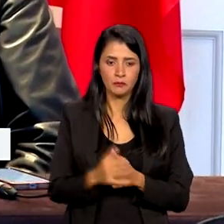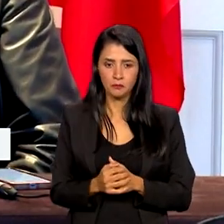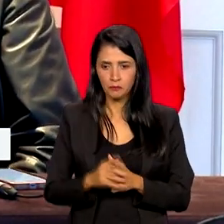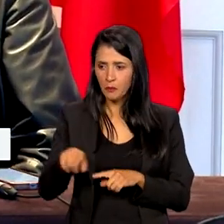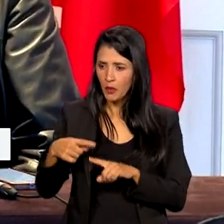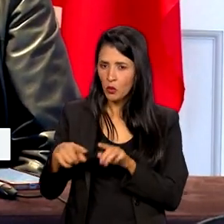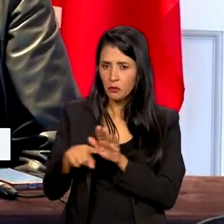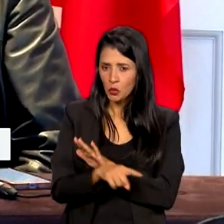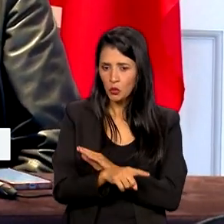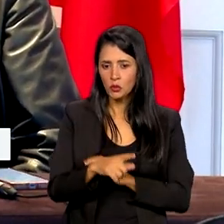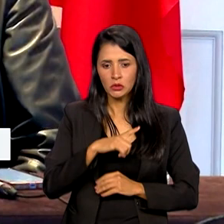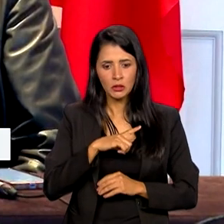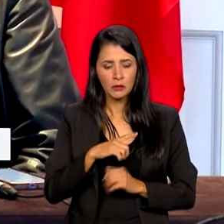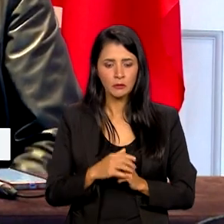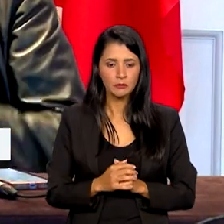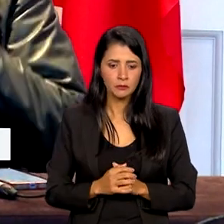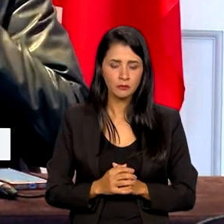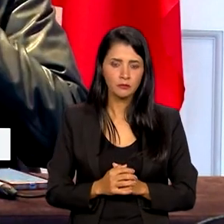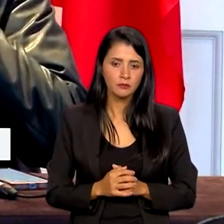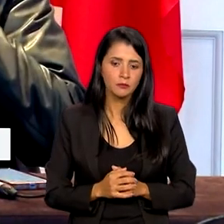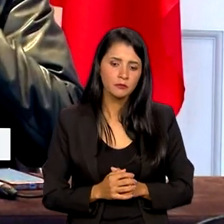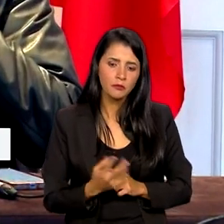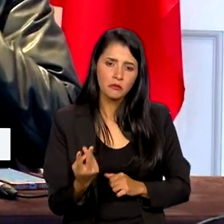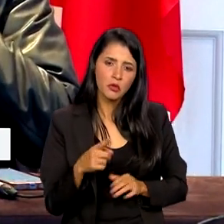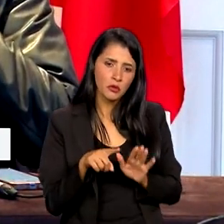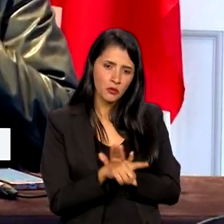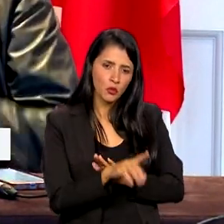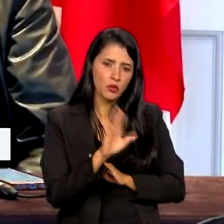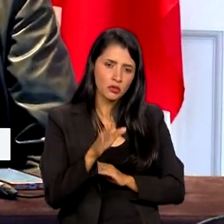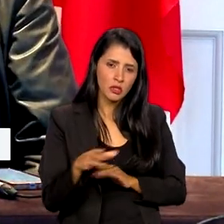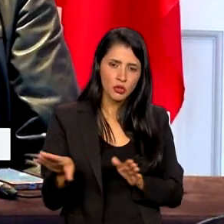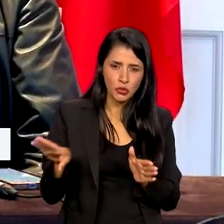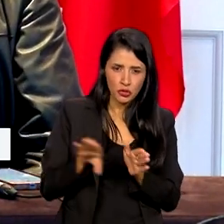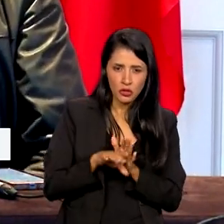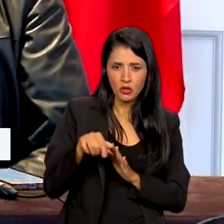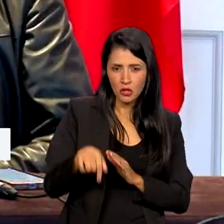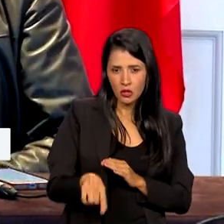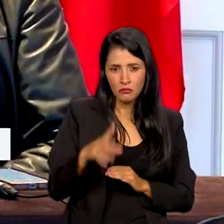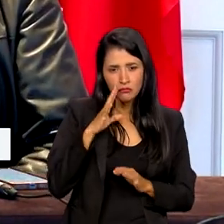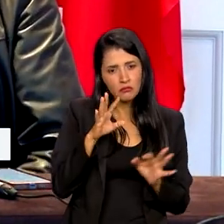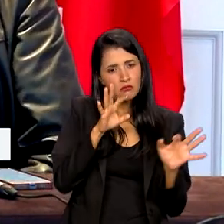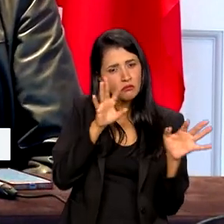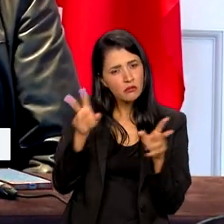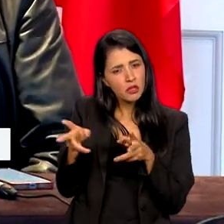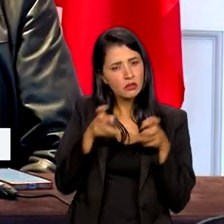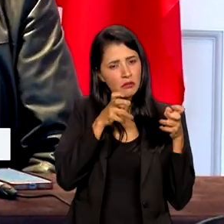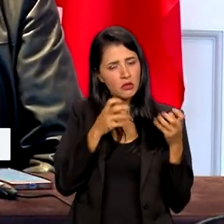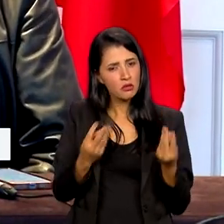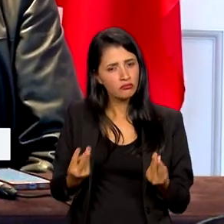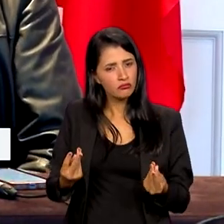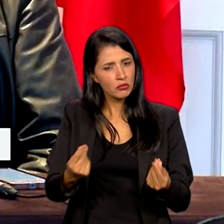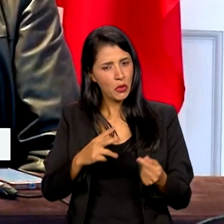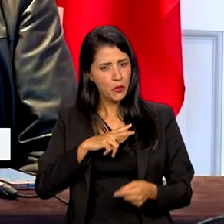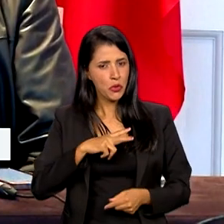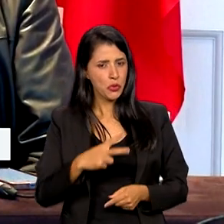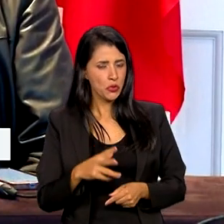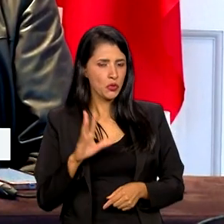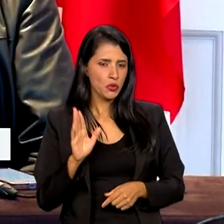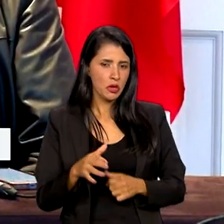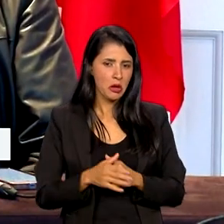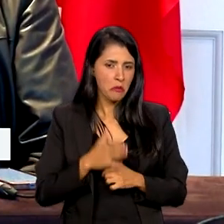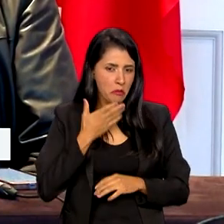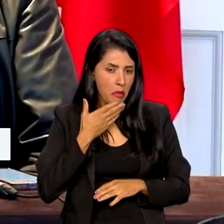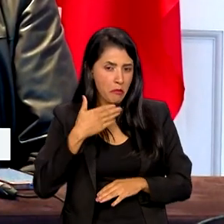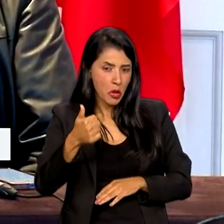uma pergunta? Sim, José. À vontade. Nas reuniões que vocês mantiveram desde que chegaram aqui, vocês perceberam a sensibilidade de Portugal a